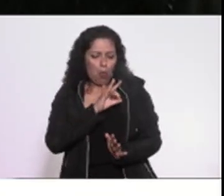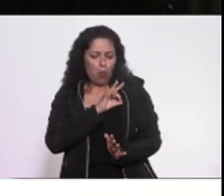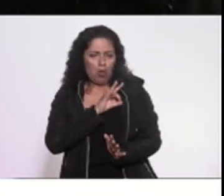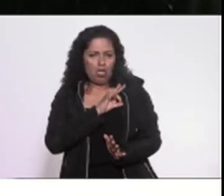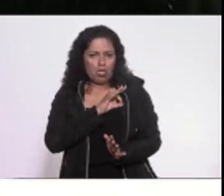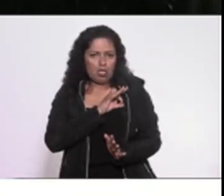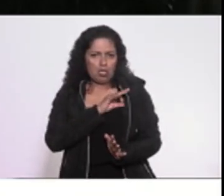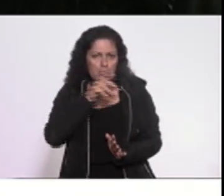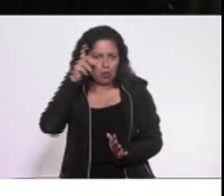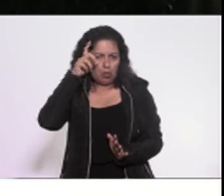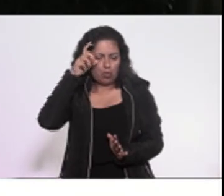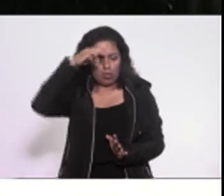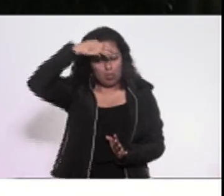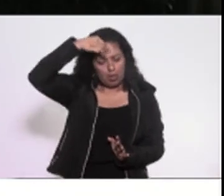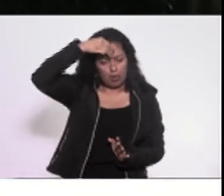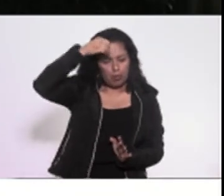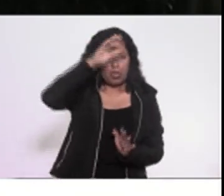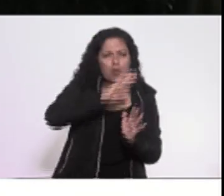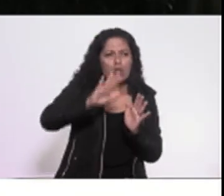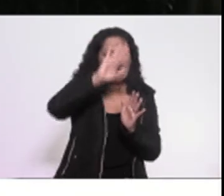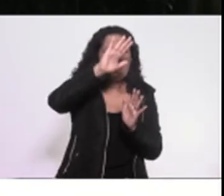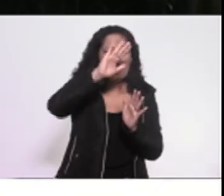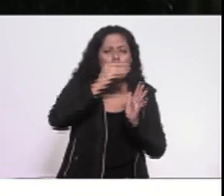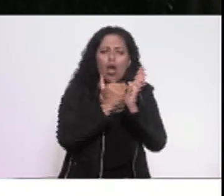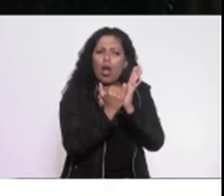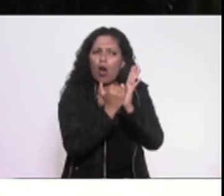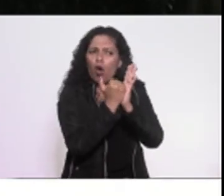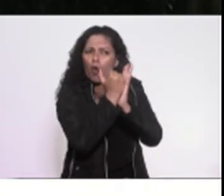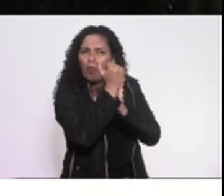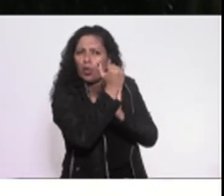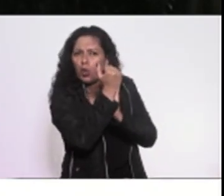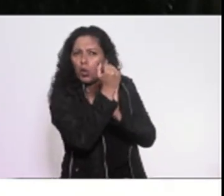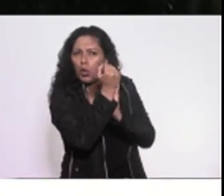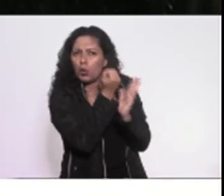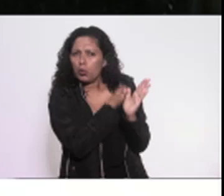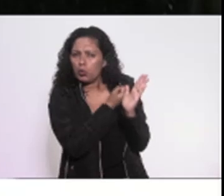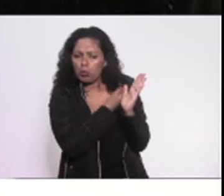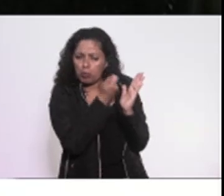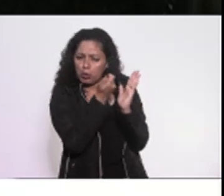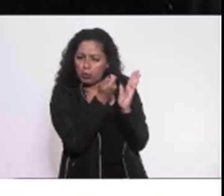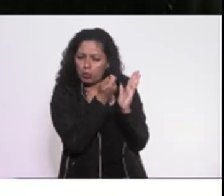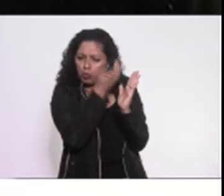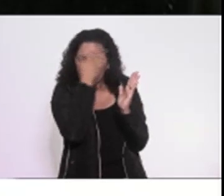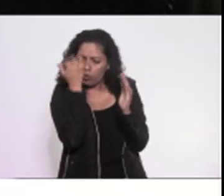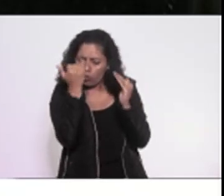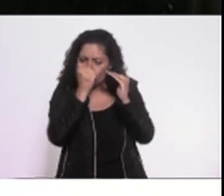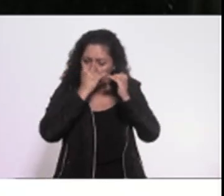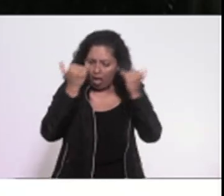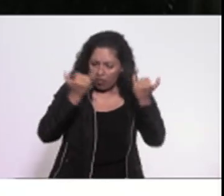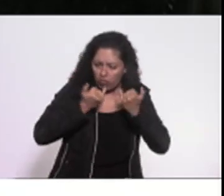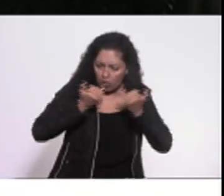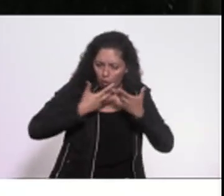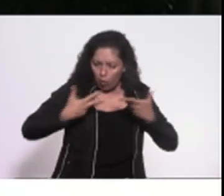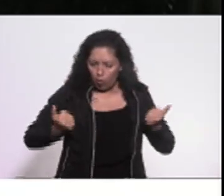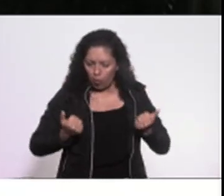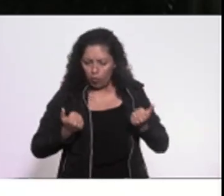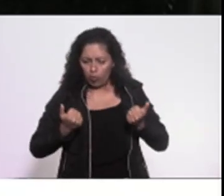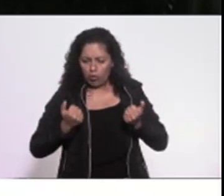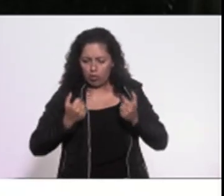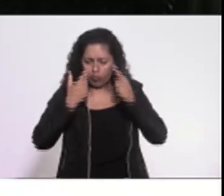naquela determinada região, aumentou o número de registro, né? Essas mulheres que